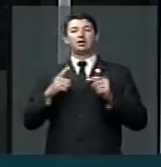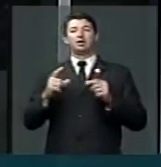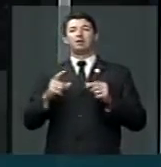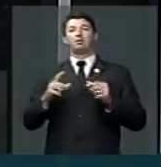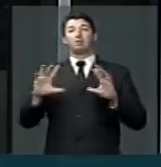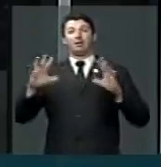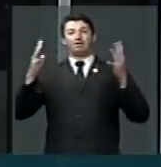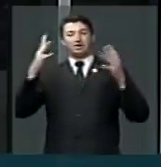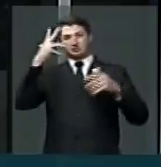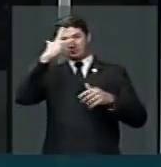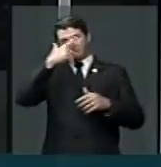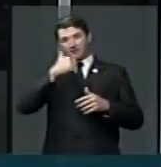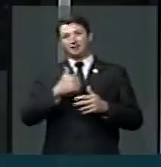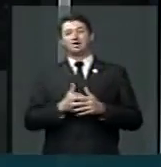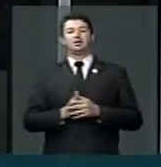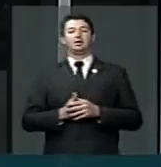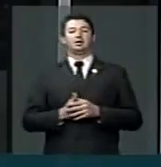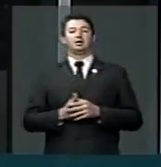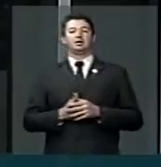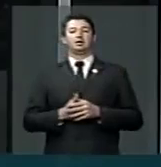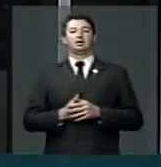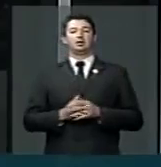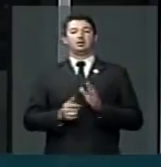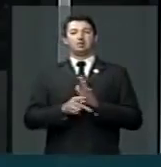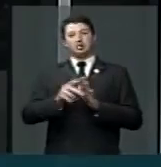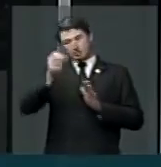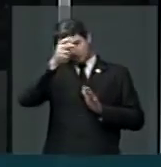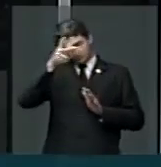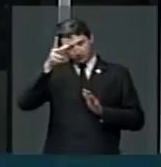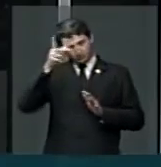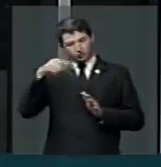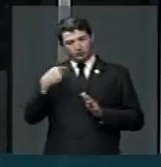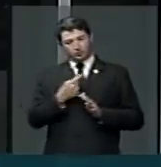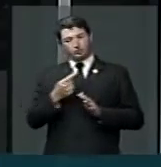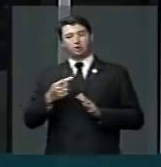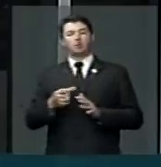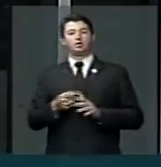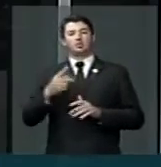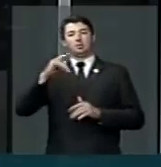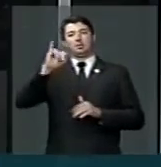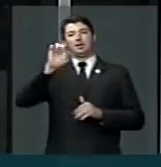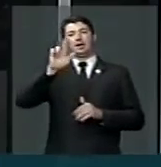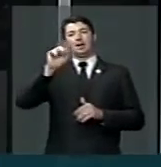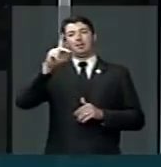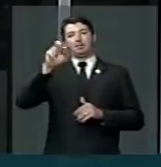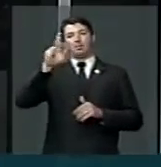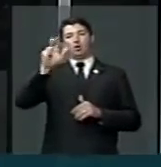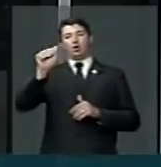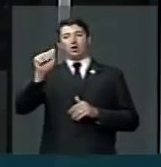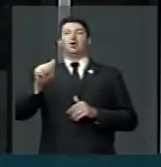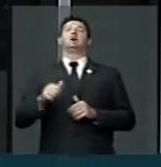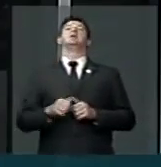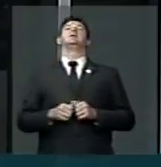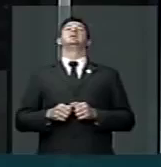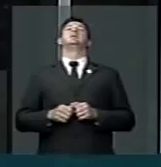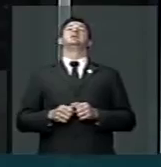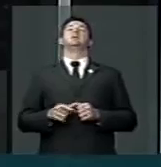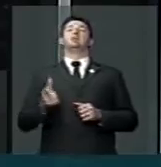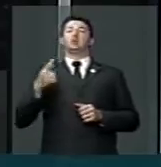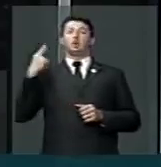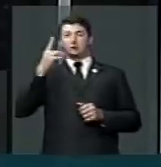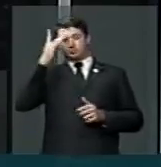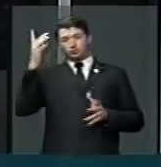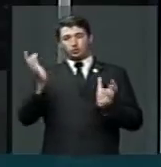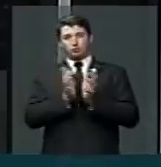uma festa bonita, realizada pelo nosso prefeito de Pirapora, prefeito Léo Silveira, com toda a sua